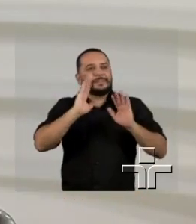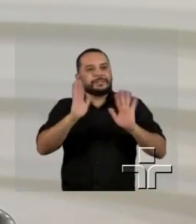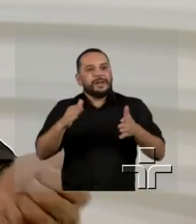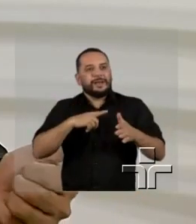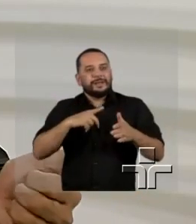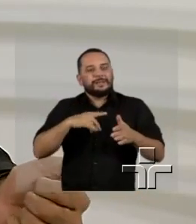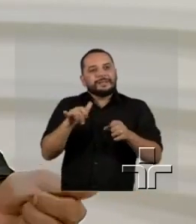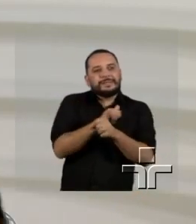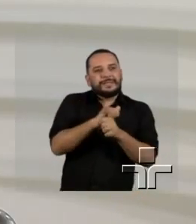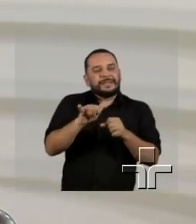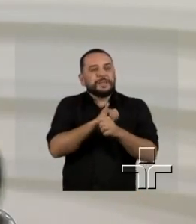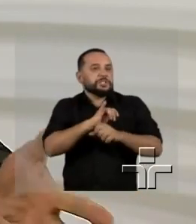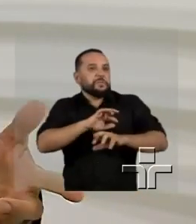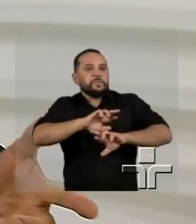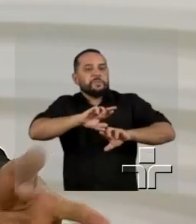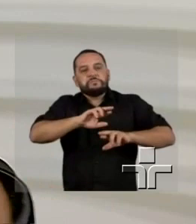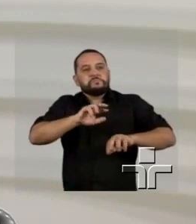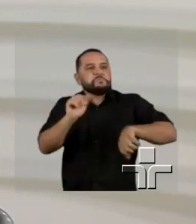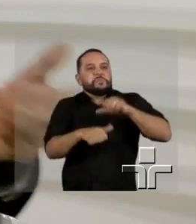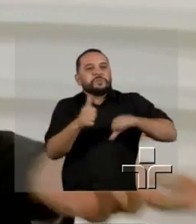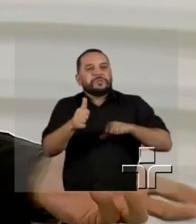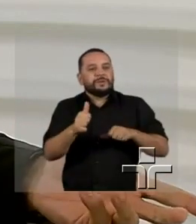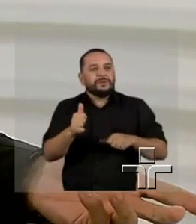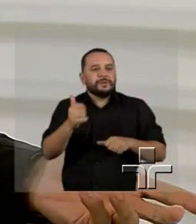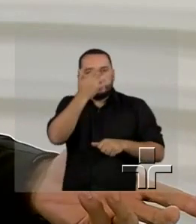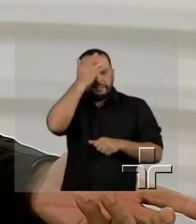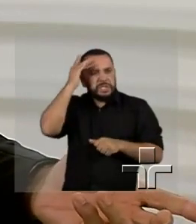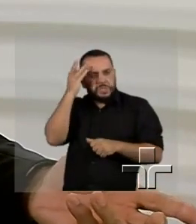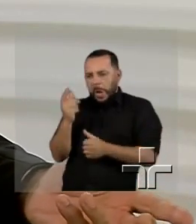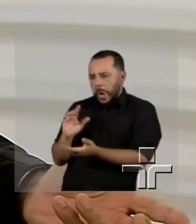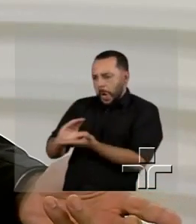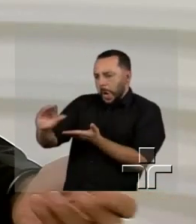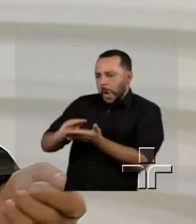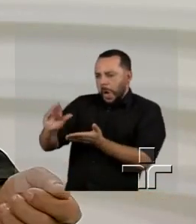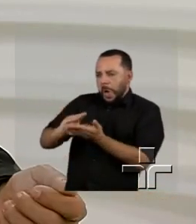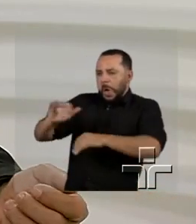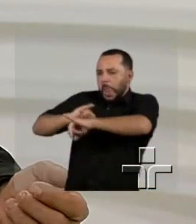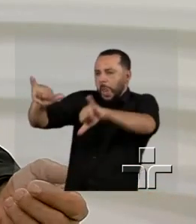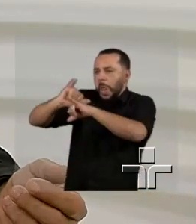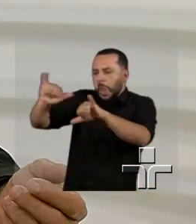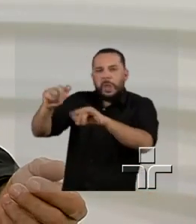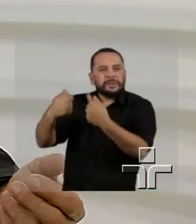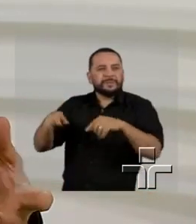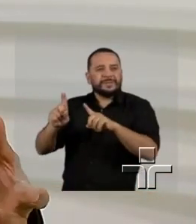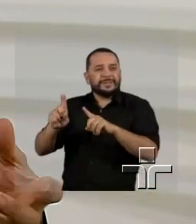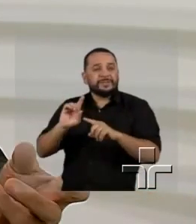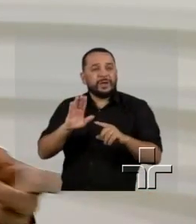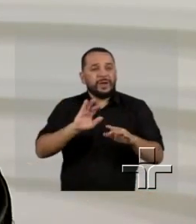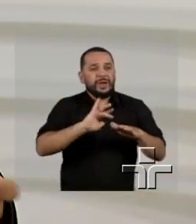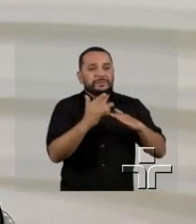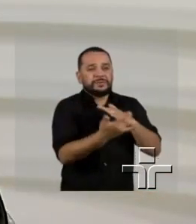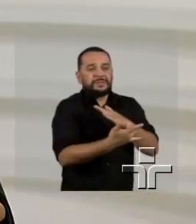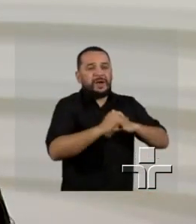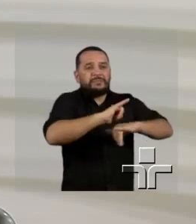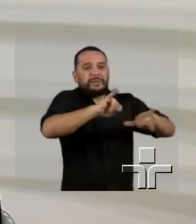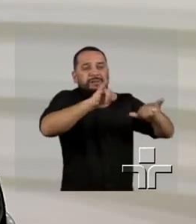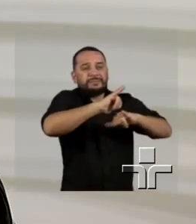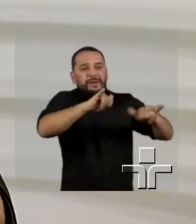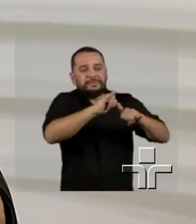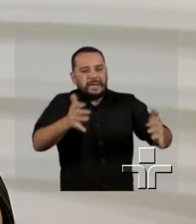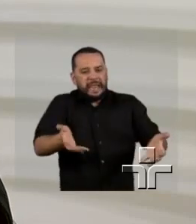têm a ver de alguma forma com a área de comunicação do governo no primeiro momento? E segundo, se o comandante é responsável por tudo que